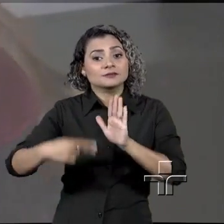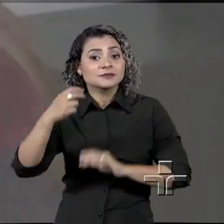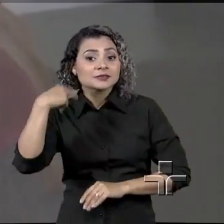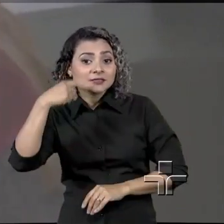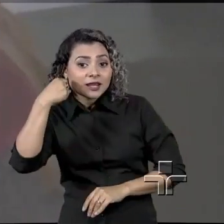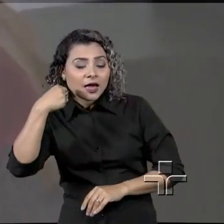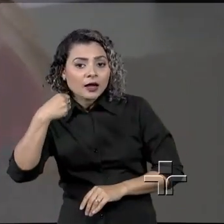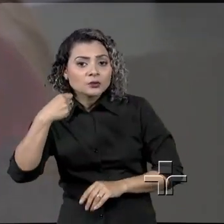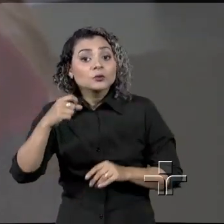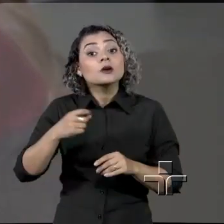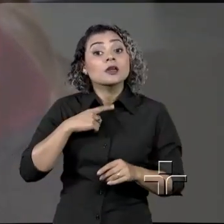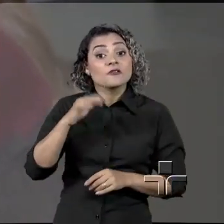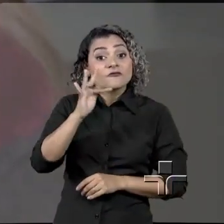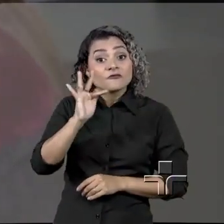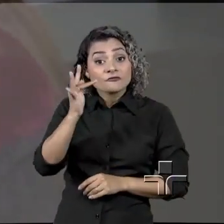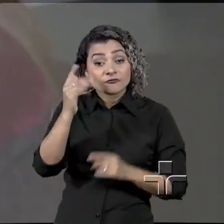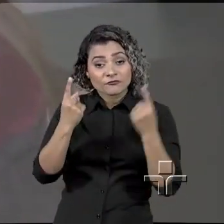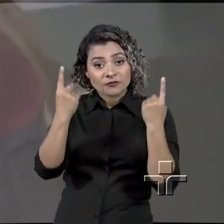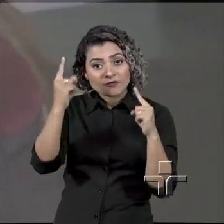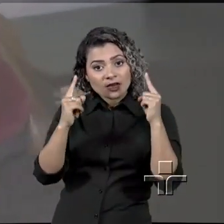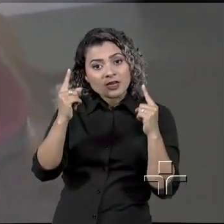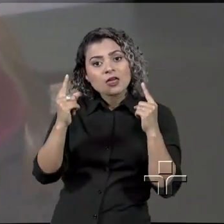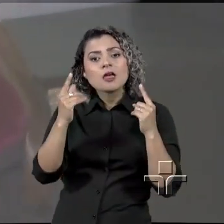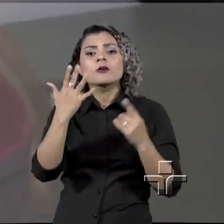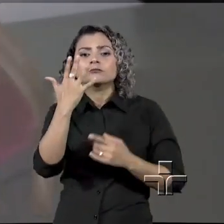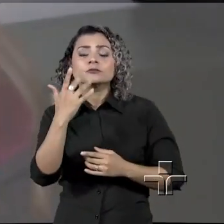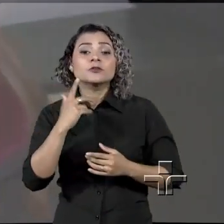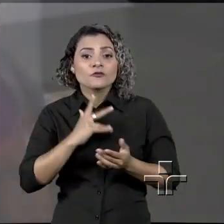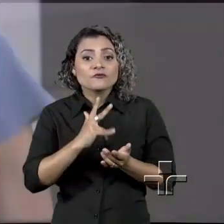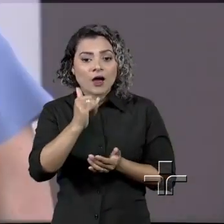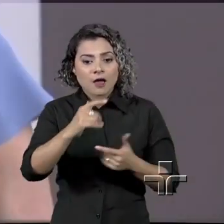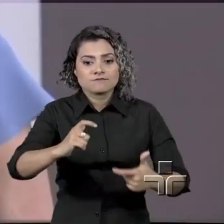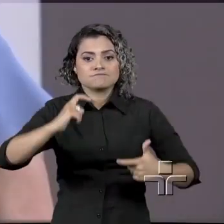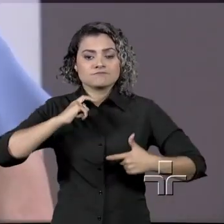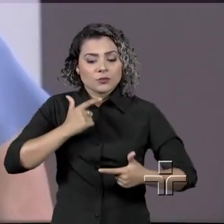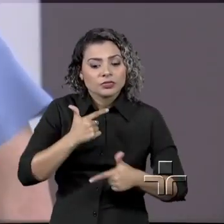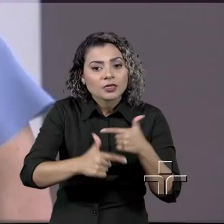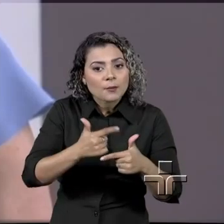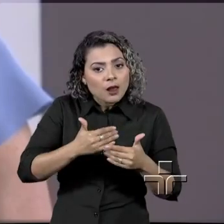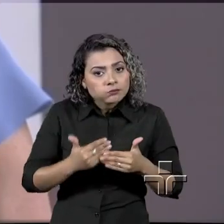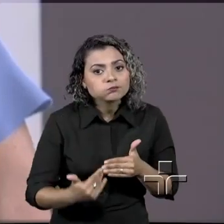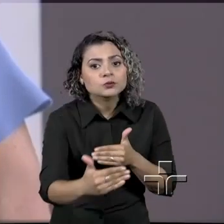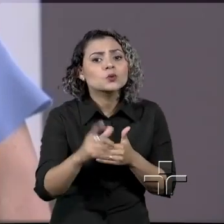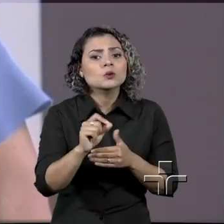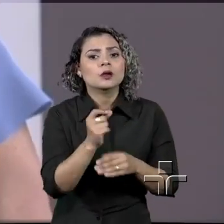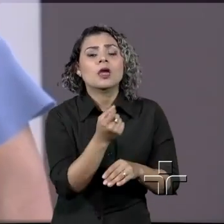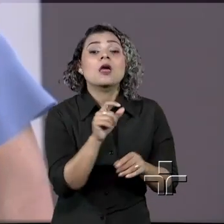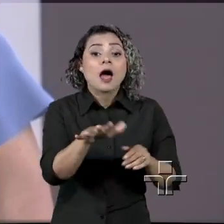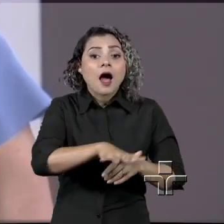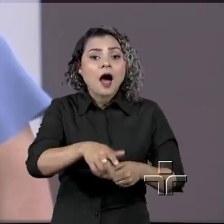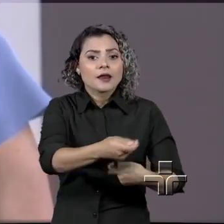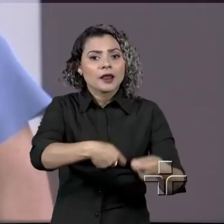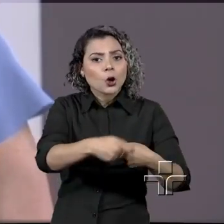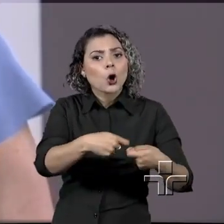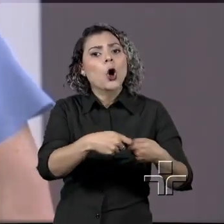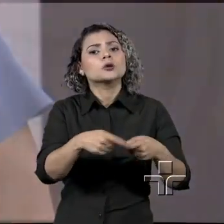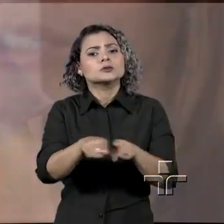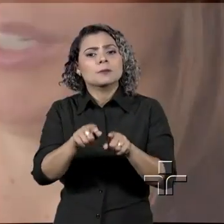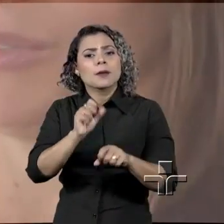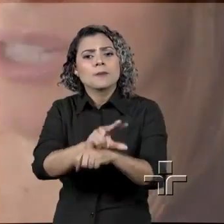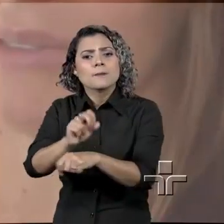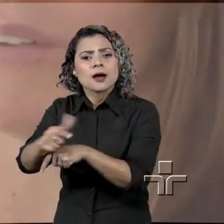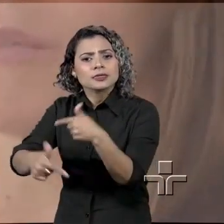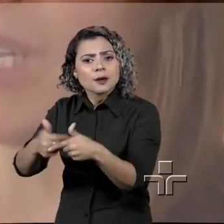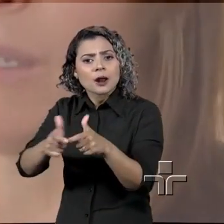assumir o mandato em fevereiro, vai defender propostas como a reforma tributária, destinada a melhorar o ambiente de negócios e a geração de